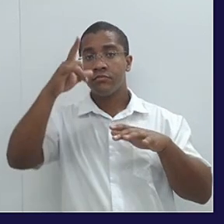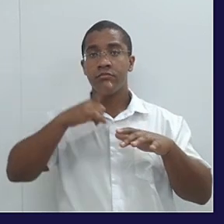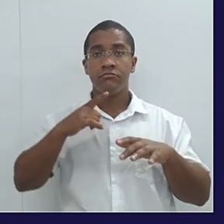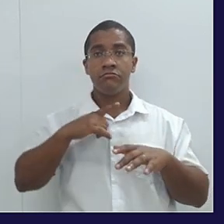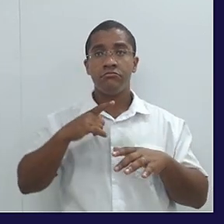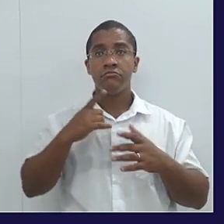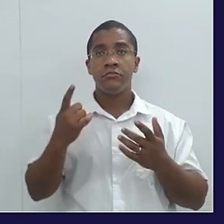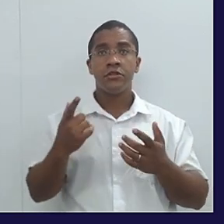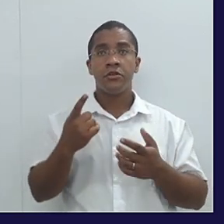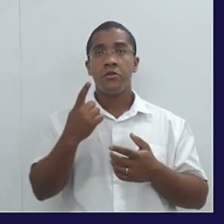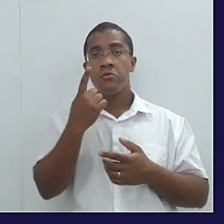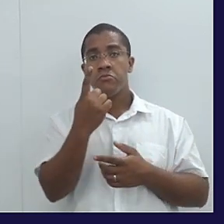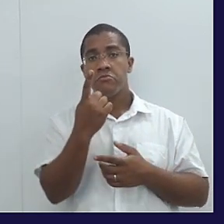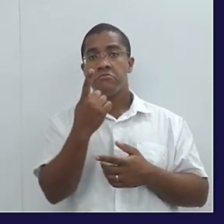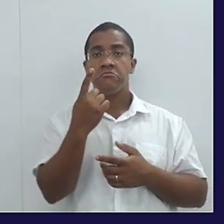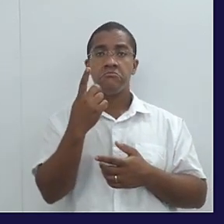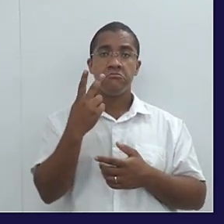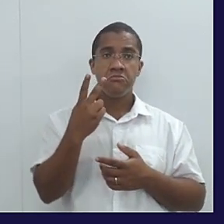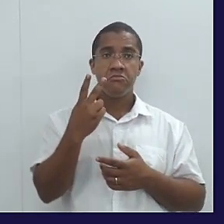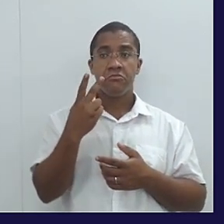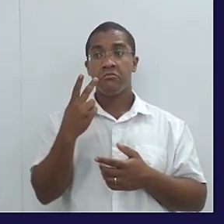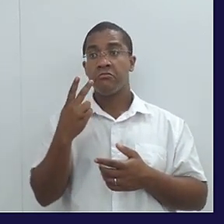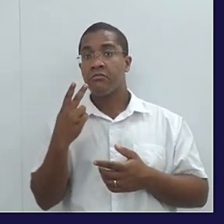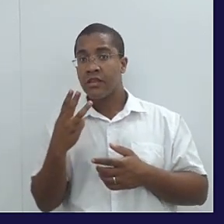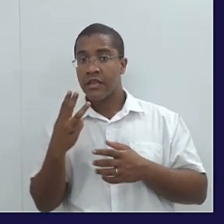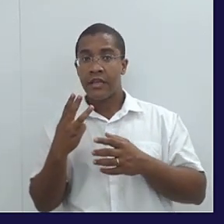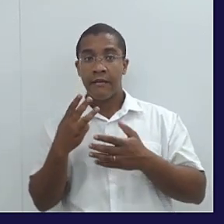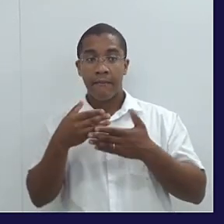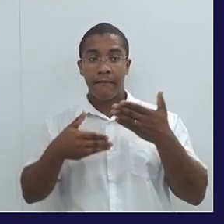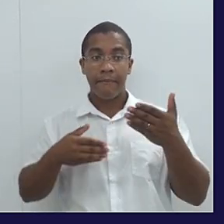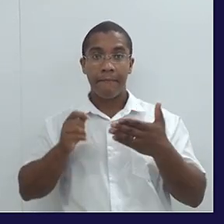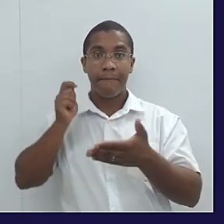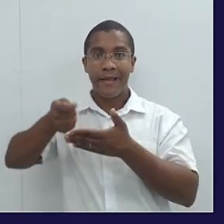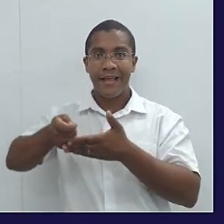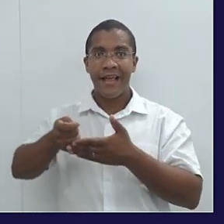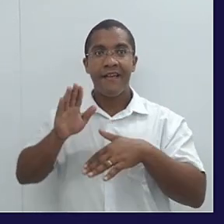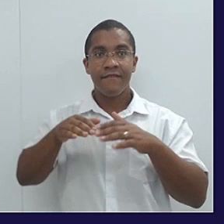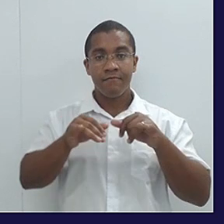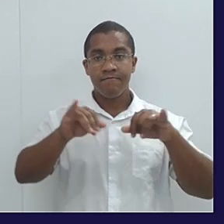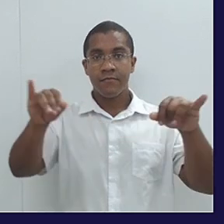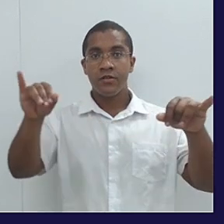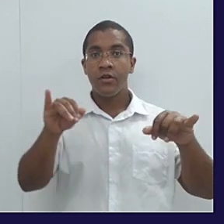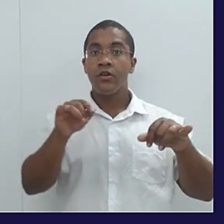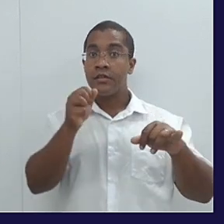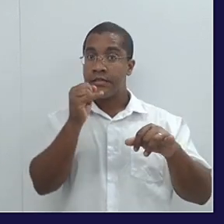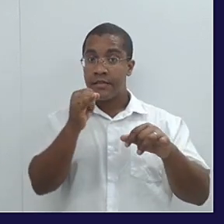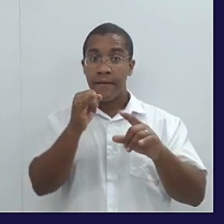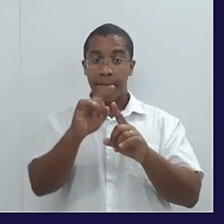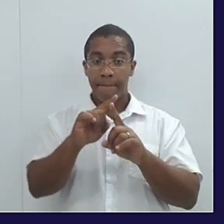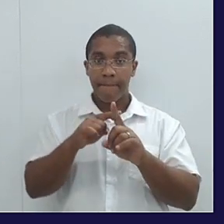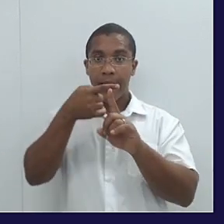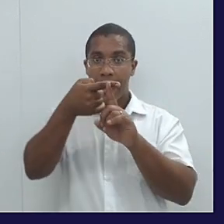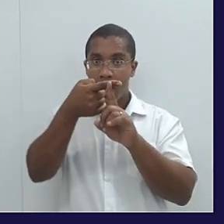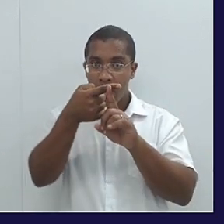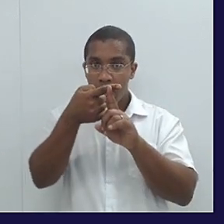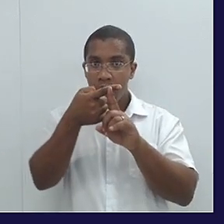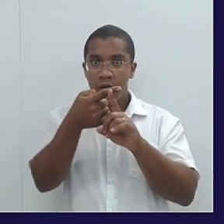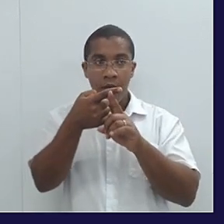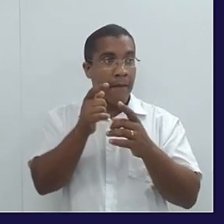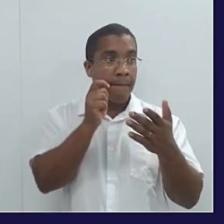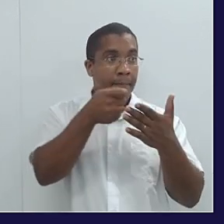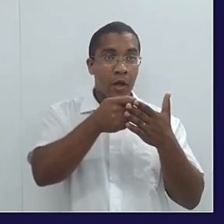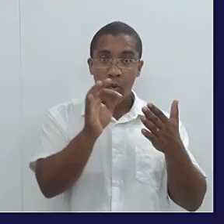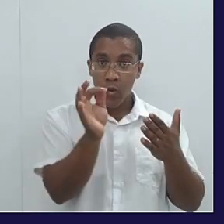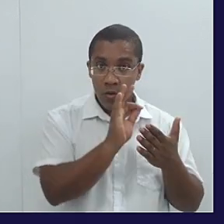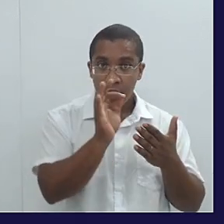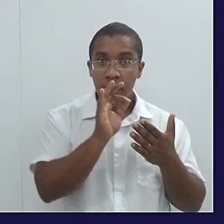tem 1, 2 ou 3 contas acumuladas e vai vir um aviso dizendo que se você acumular mais uma conta,